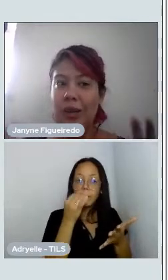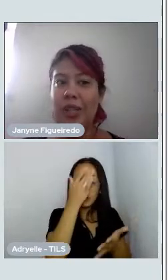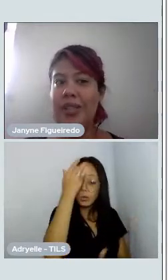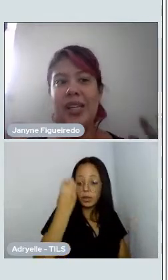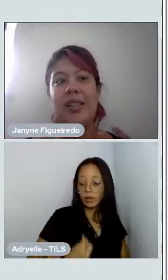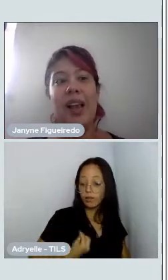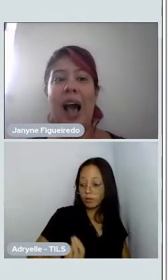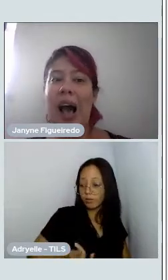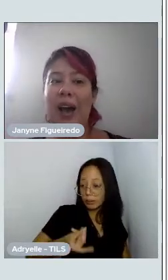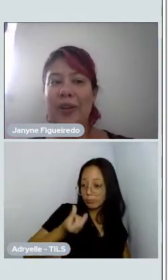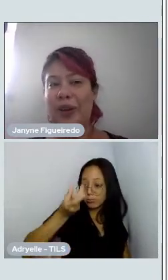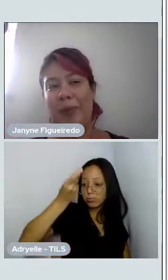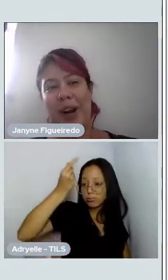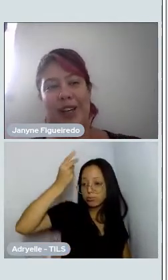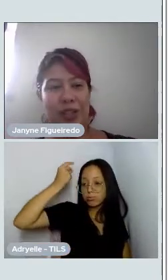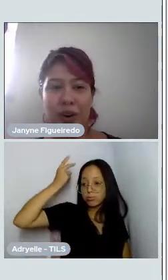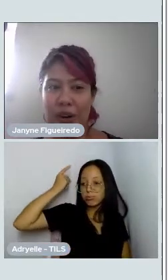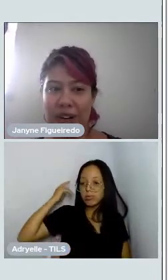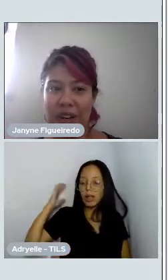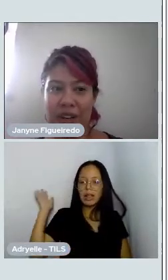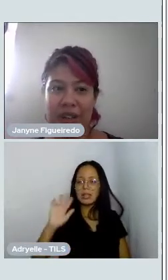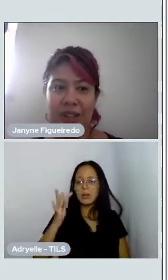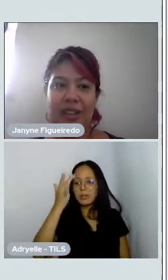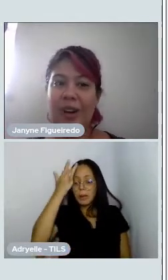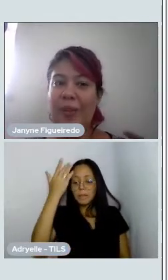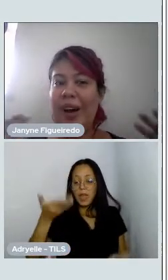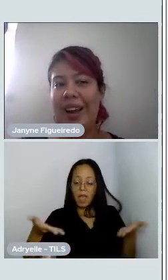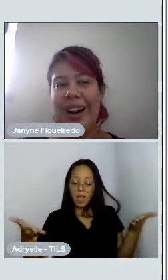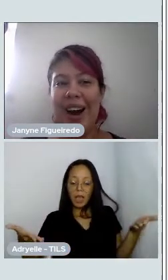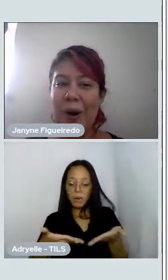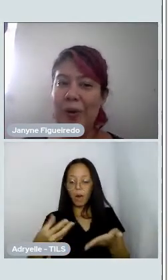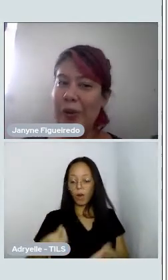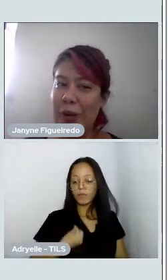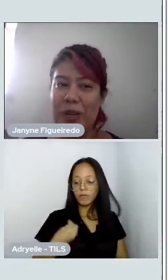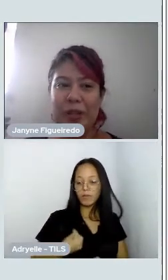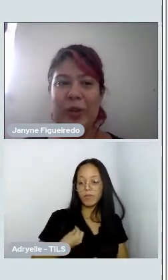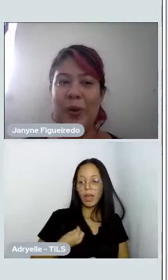pré-história não dizia assim, eu estou na pré-história.